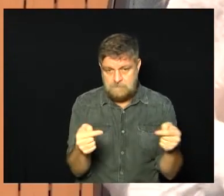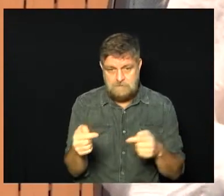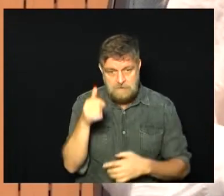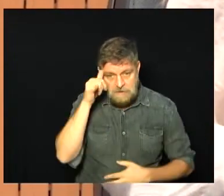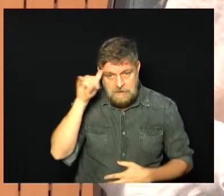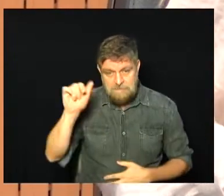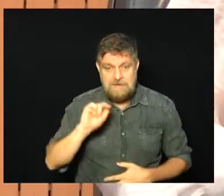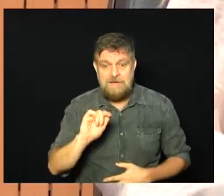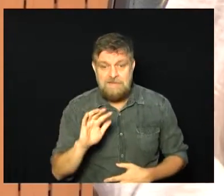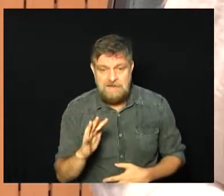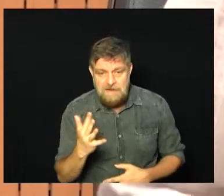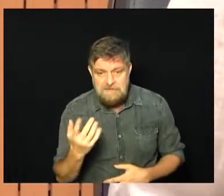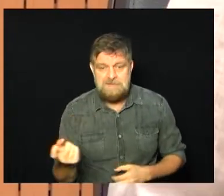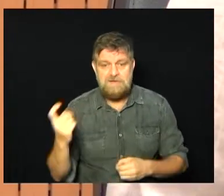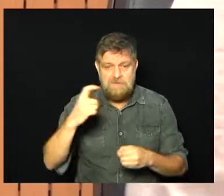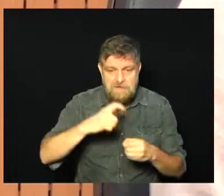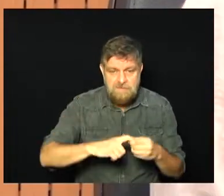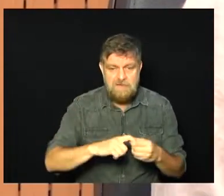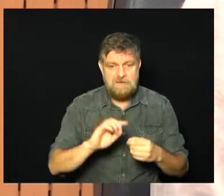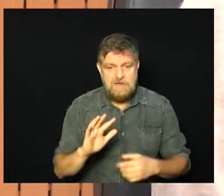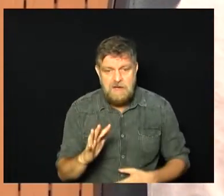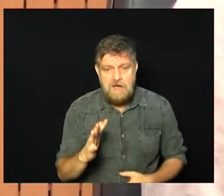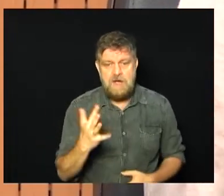como aquela voltem a acontecer.